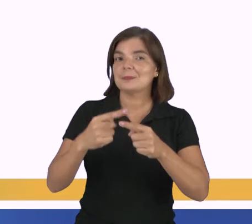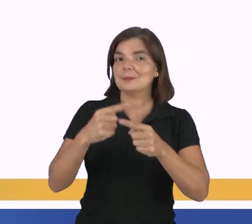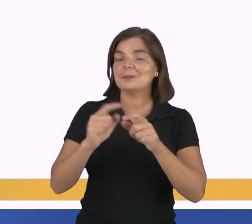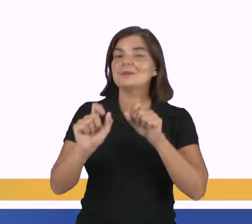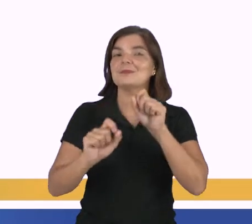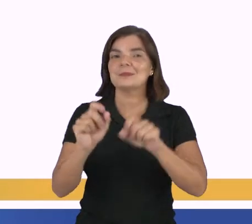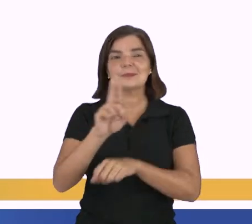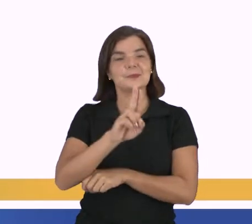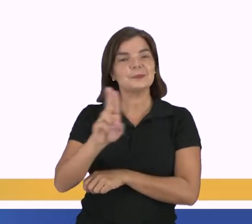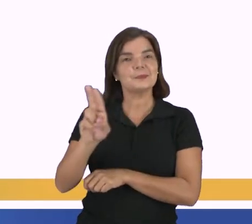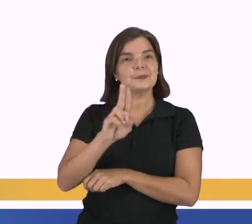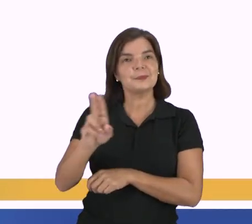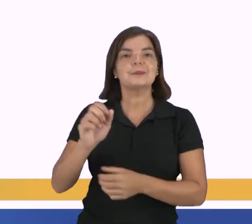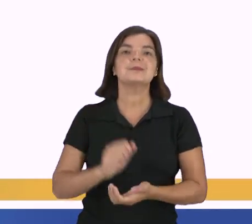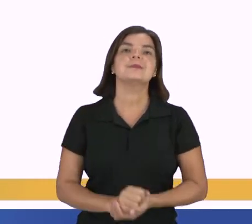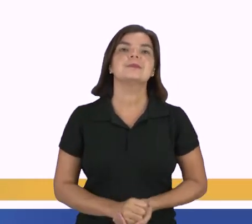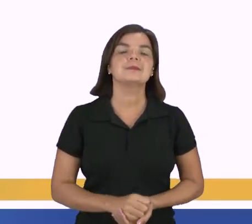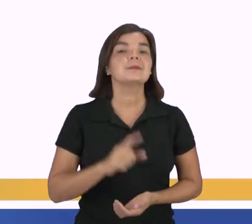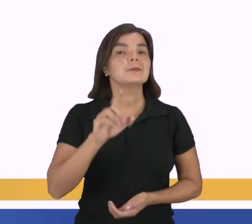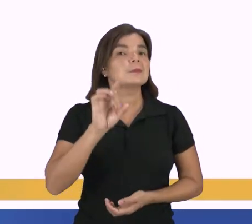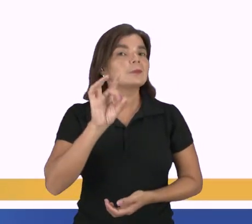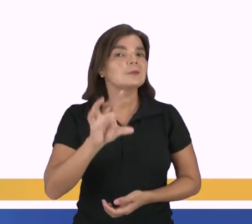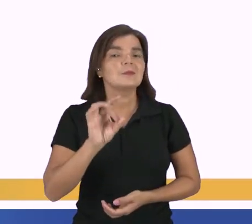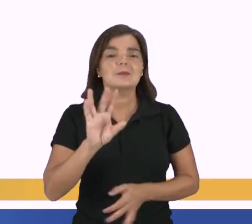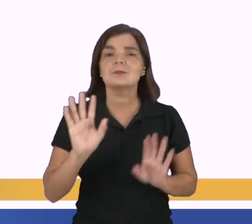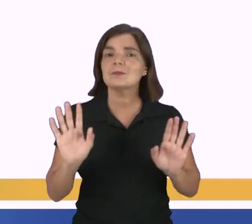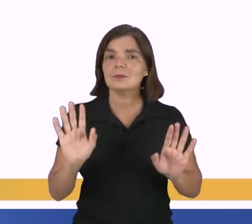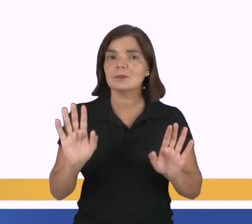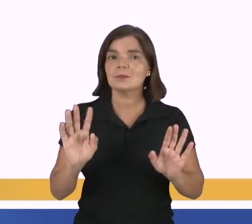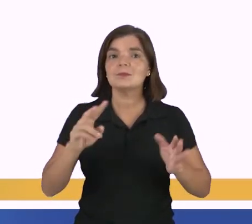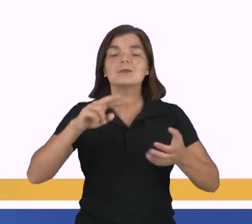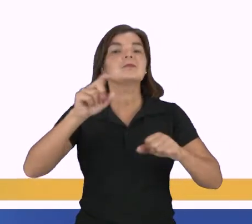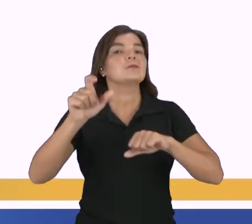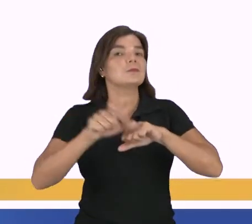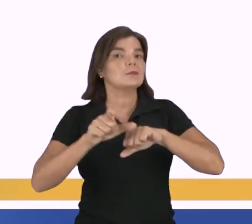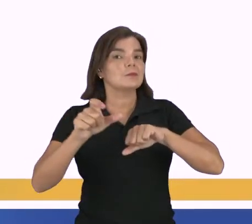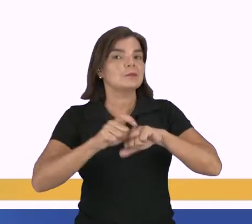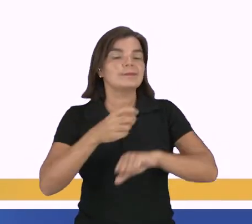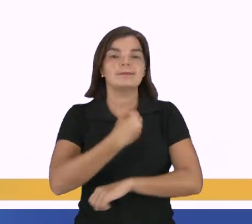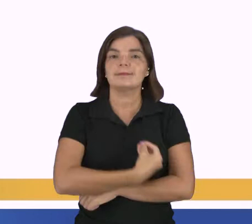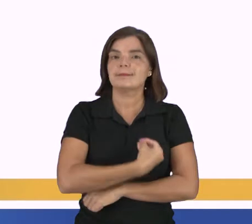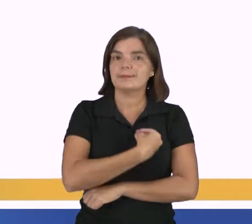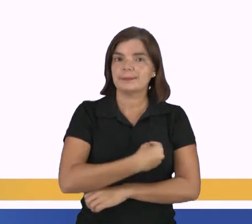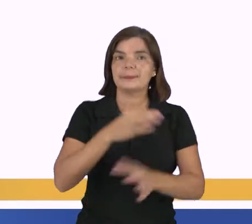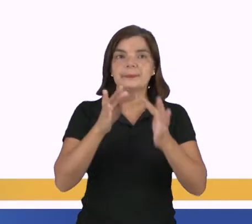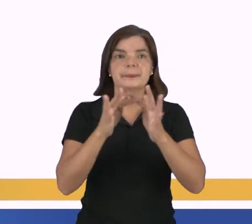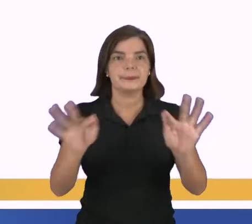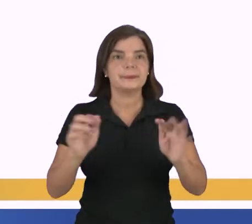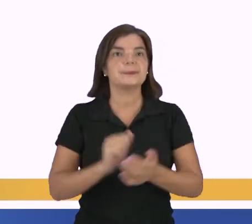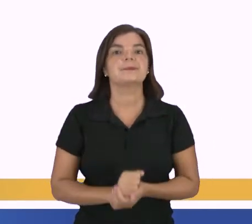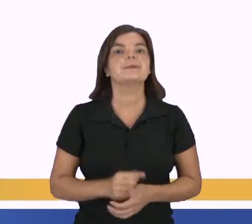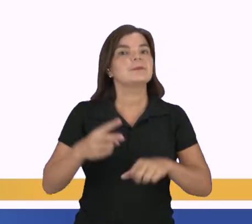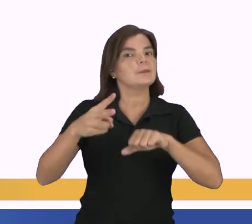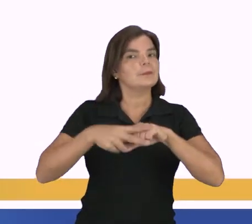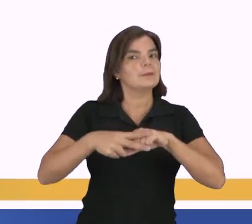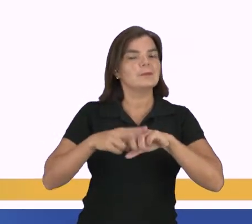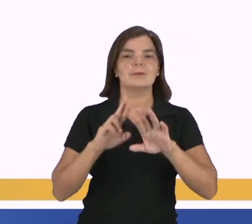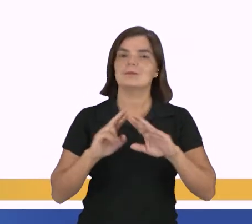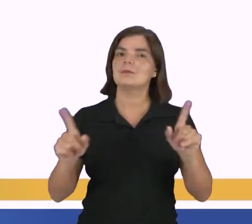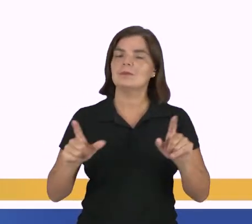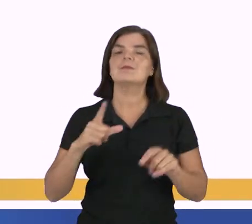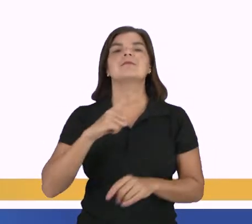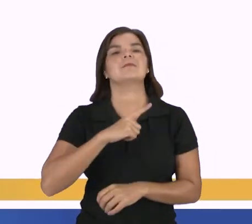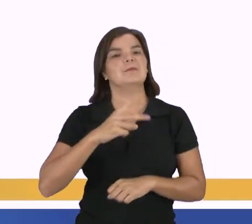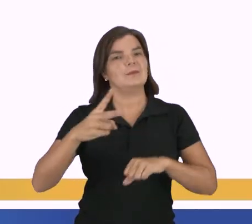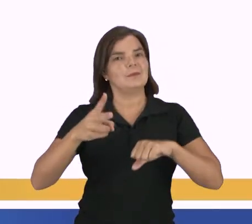do nome, tá certo? É apenas substantivo ali presente naquela frase. E a verbal não, já contém aquele verbo ali